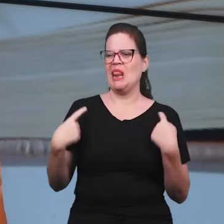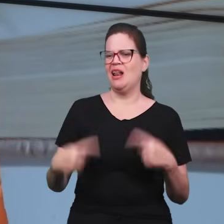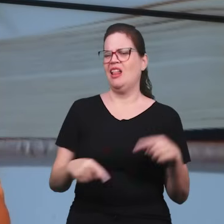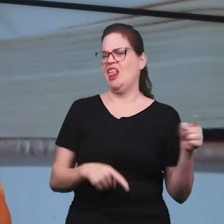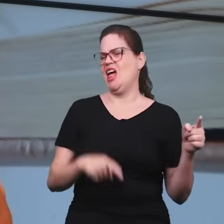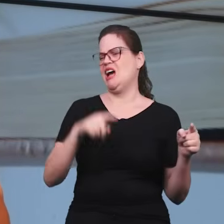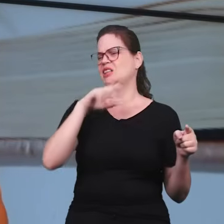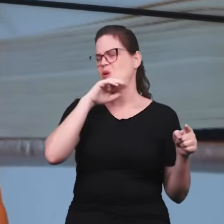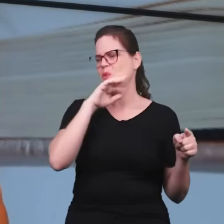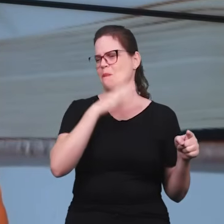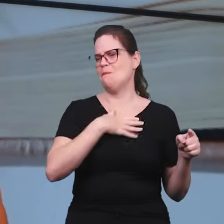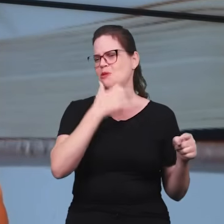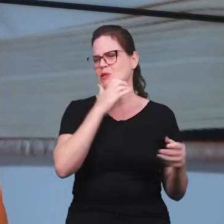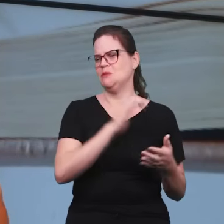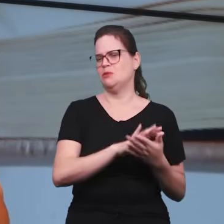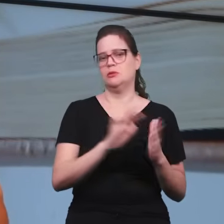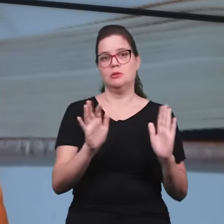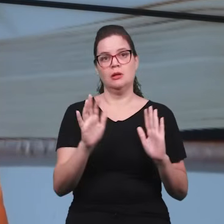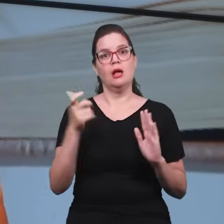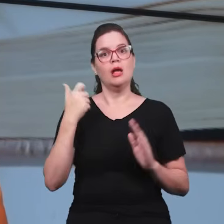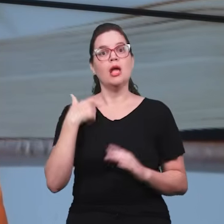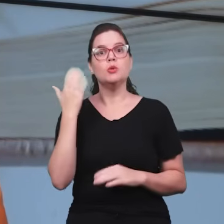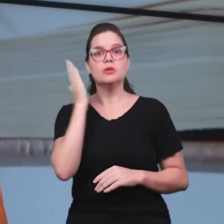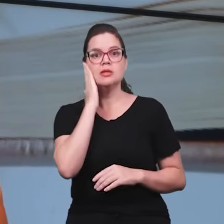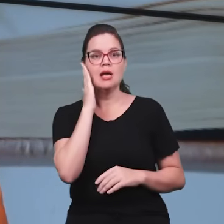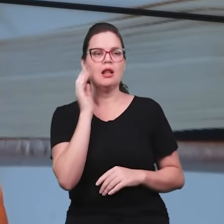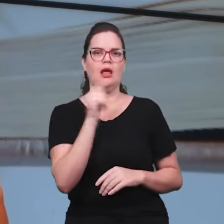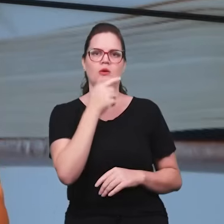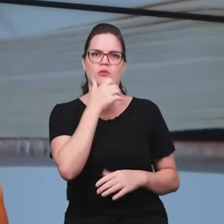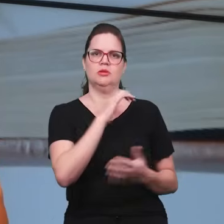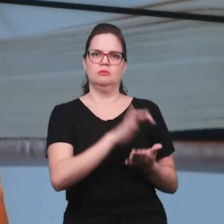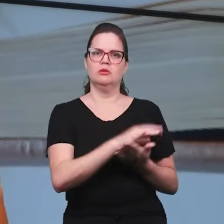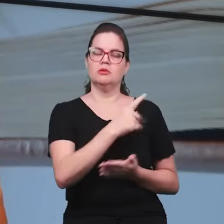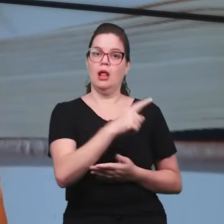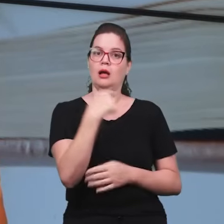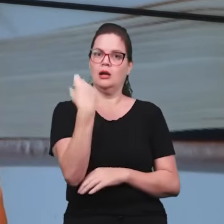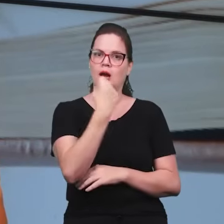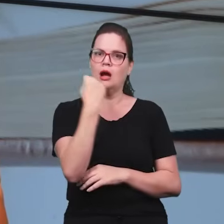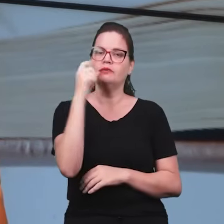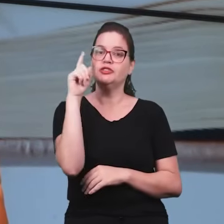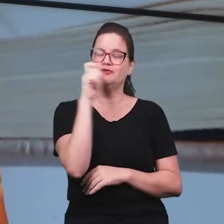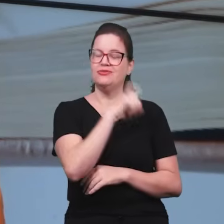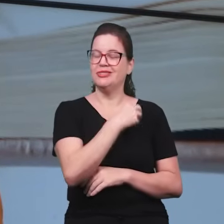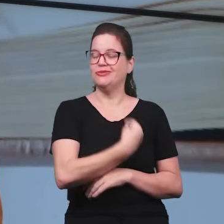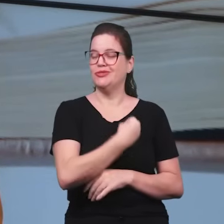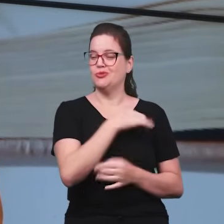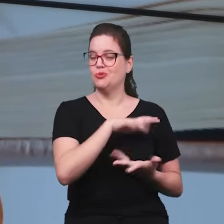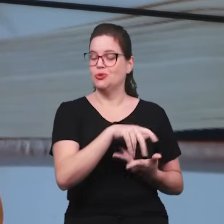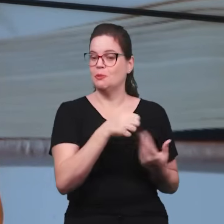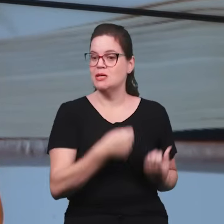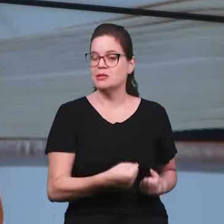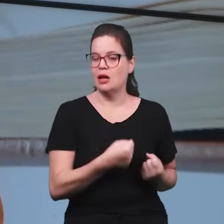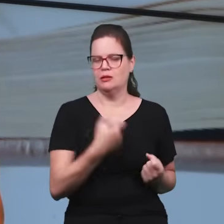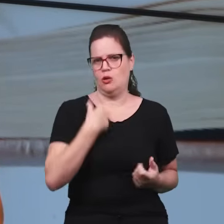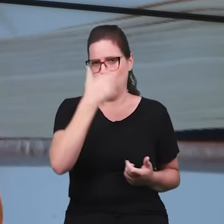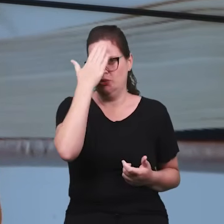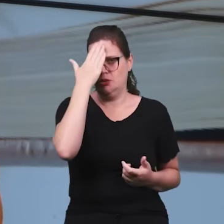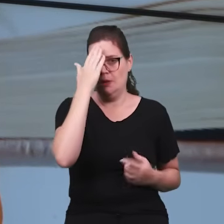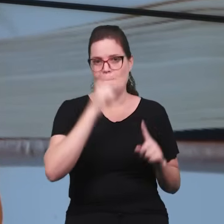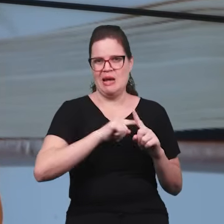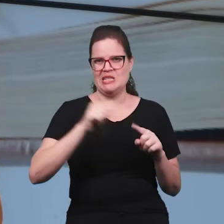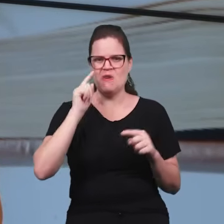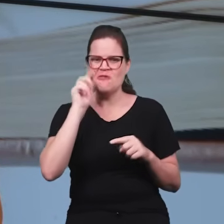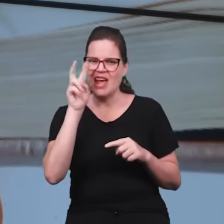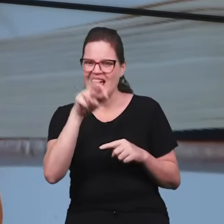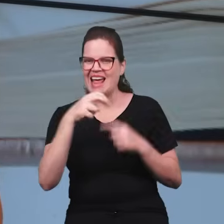situações. E eu sei que são situações graves, entendeu? Eu sei disso. E um dia ela chegou